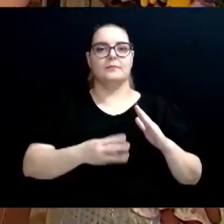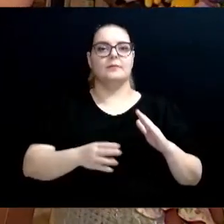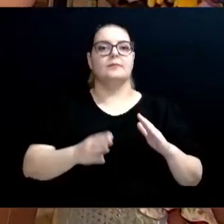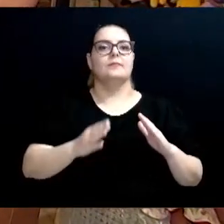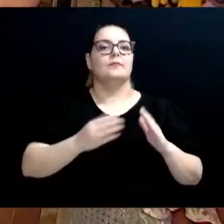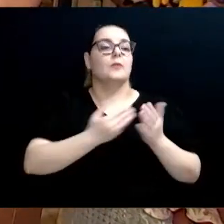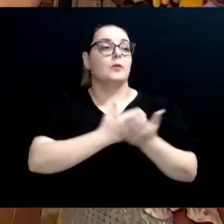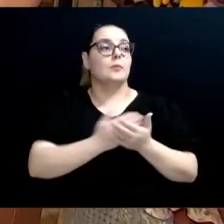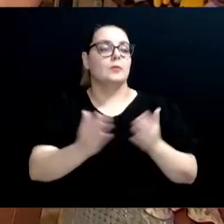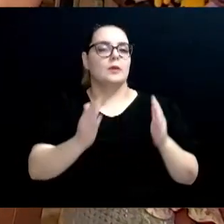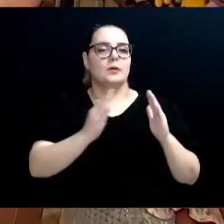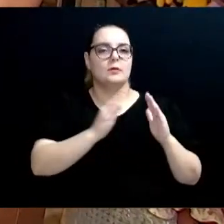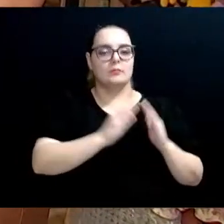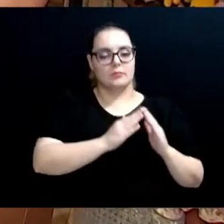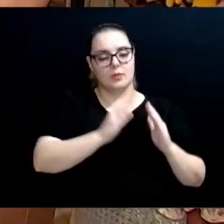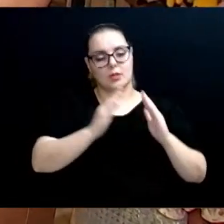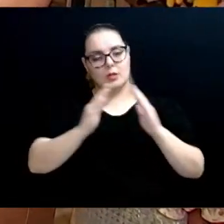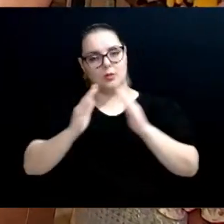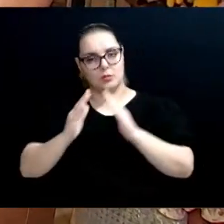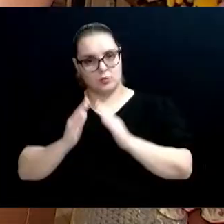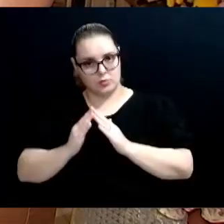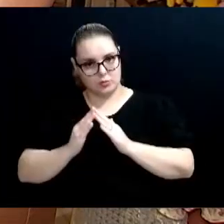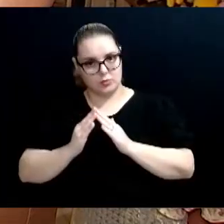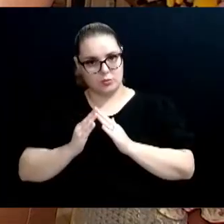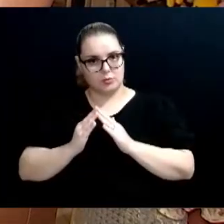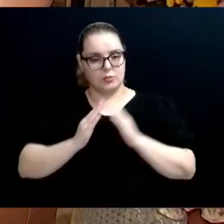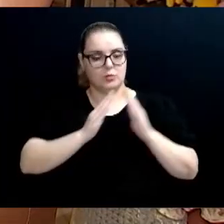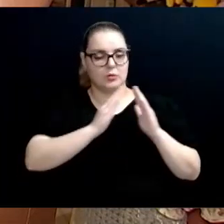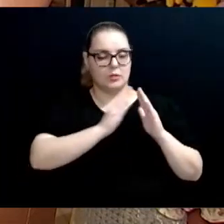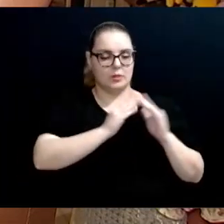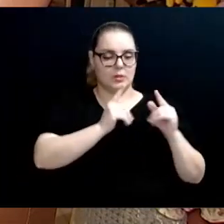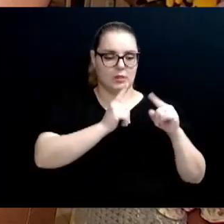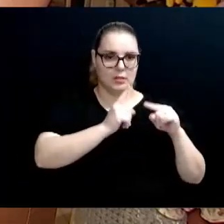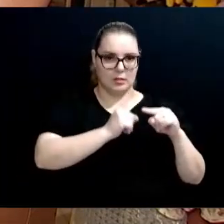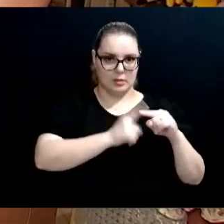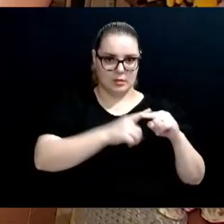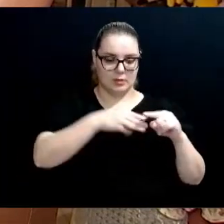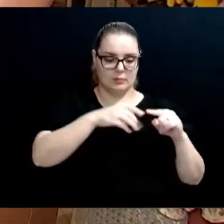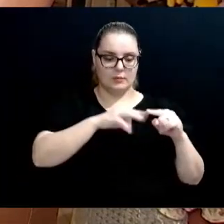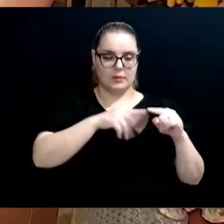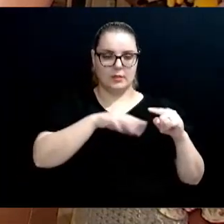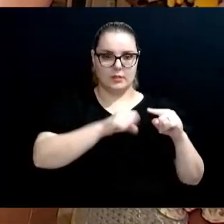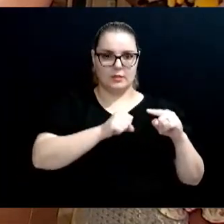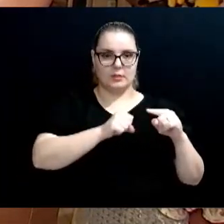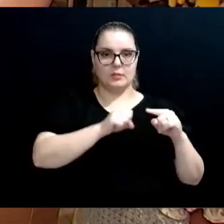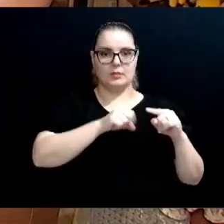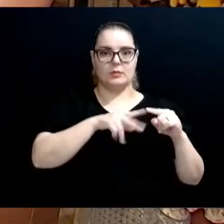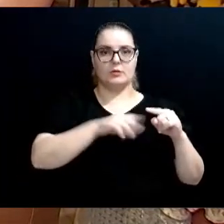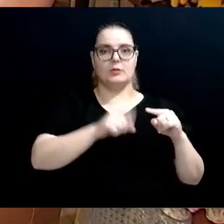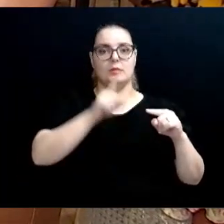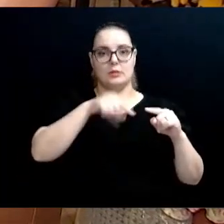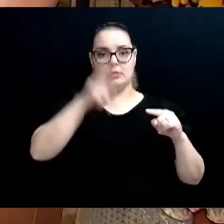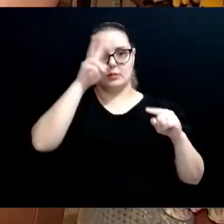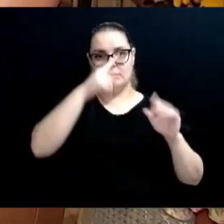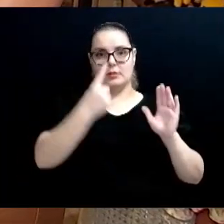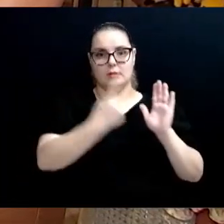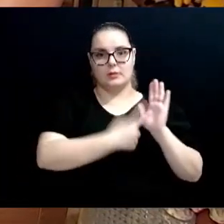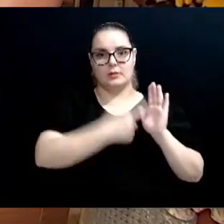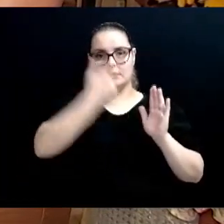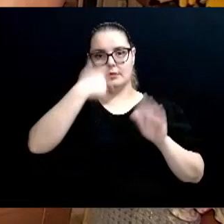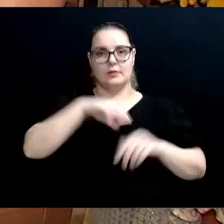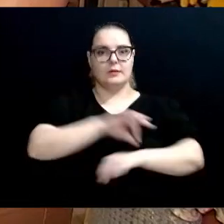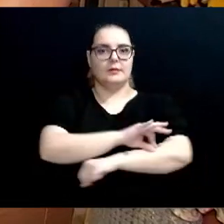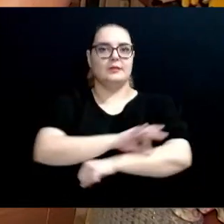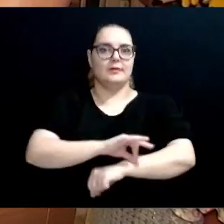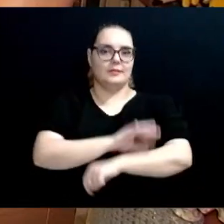Casa 73, ela nasceu numa casinha que fica do lado da Igreja Matriz de